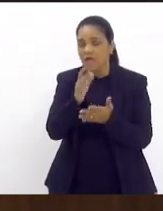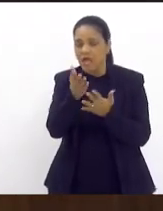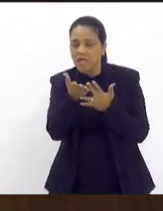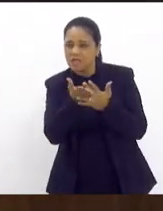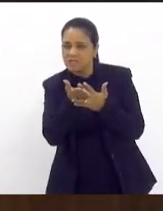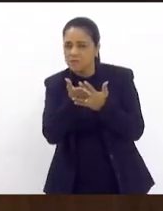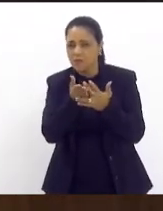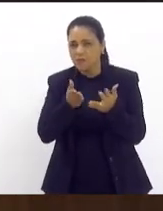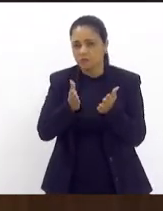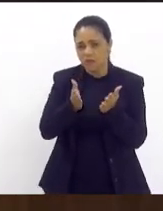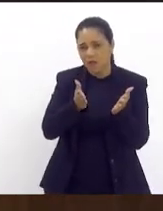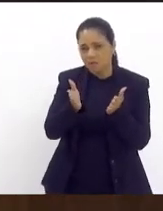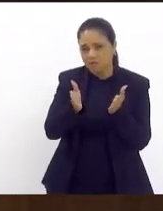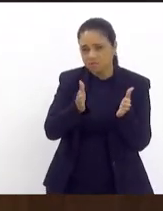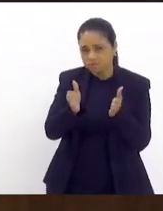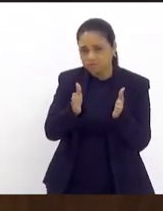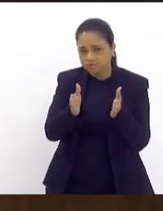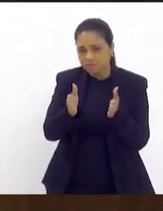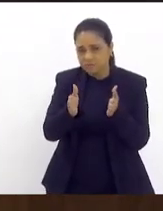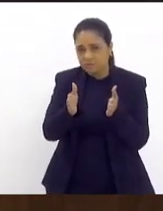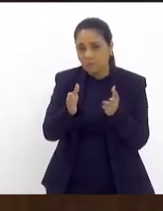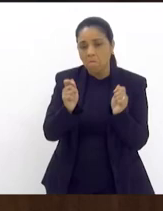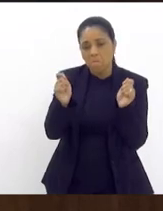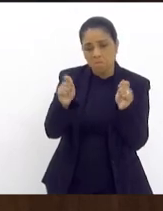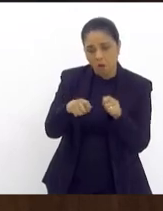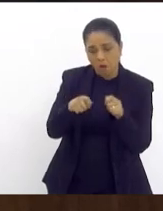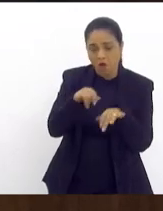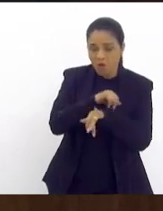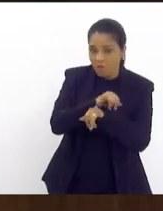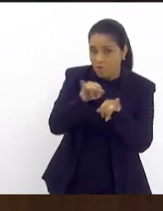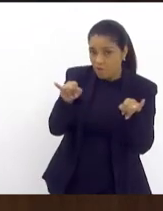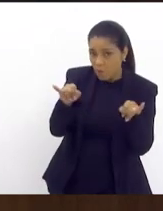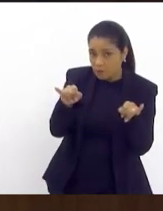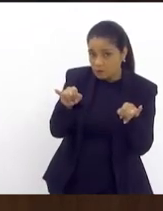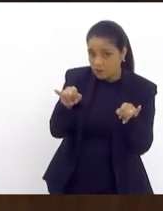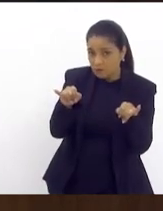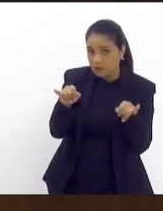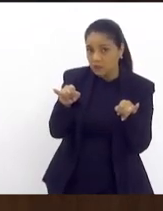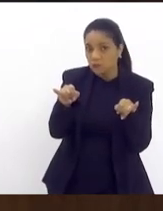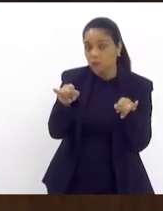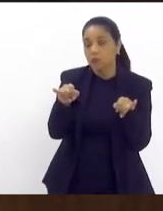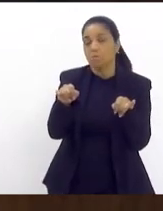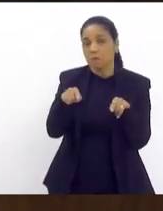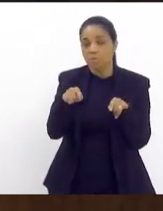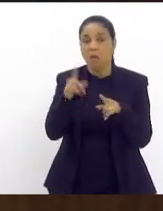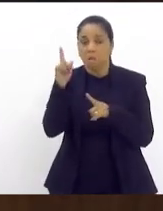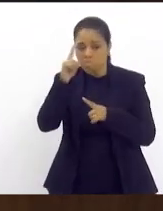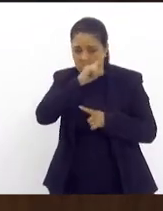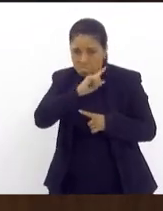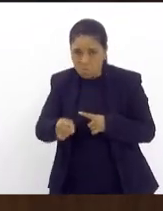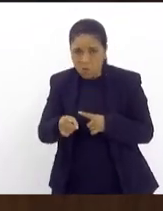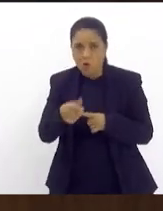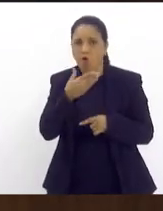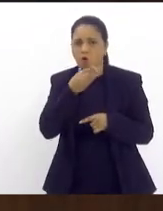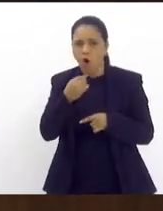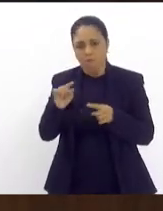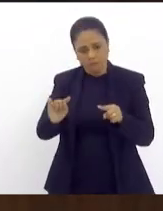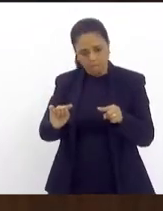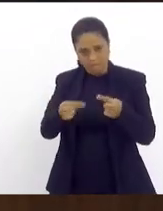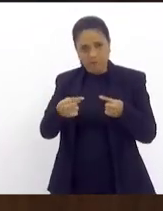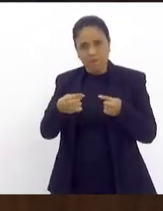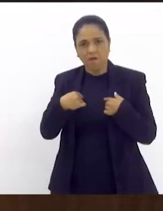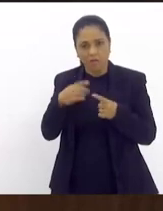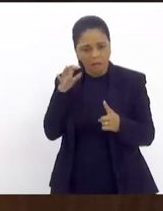que tanto possa difundir informações capazes de coibir a importunação o